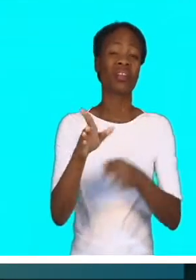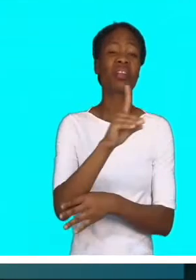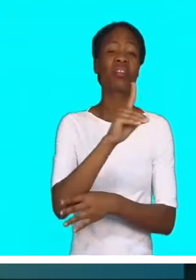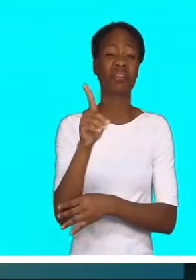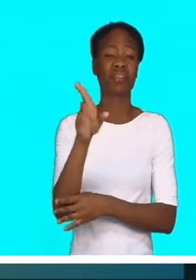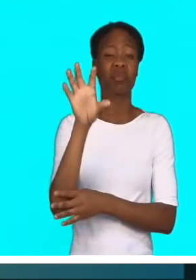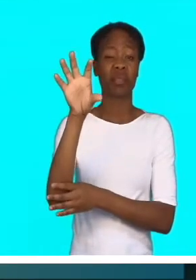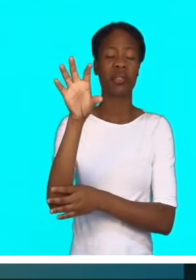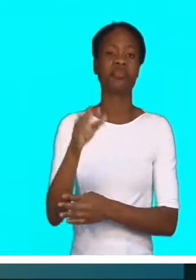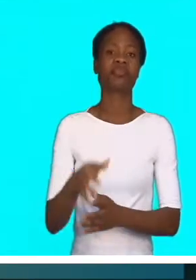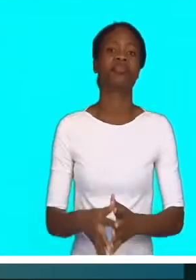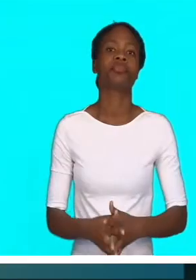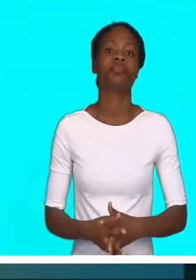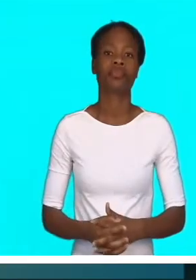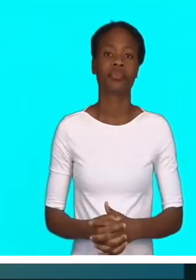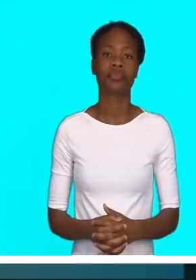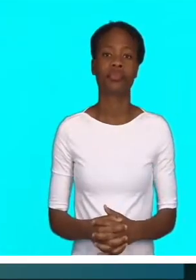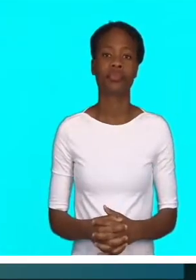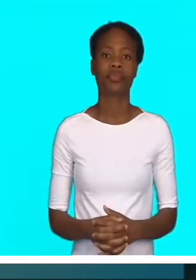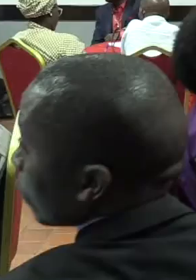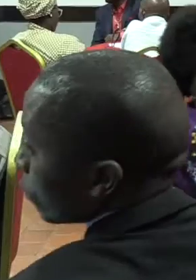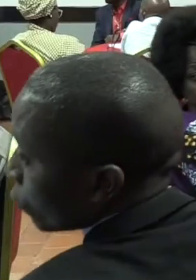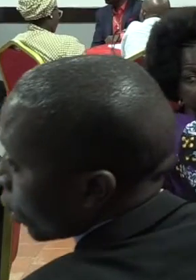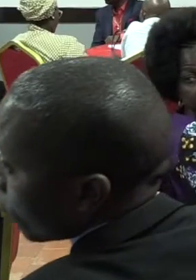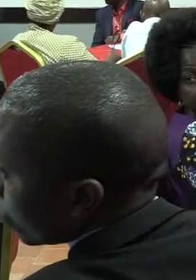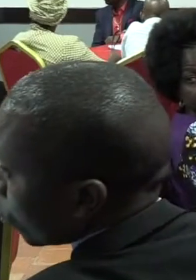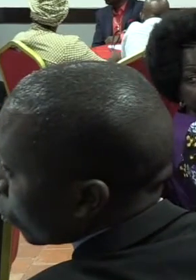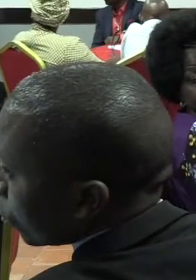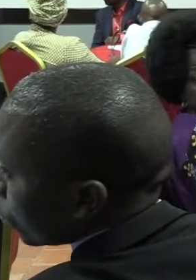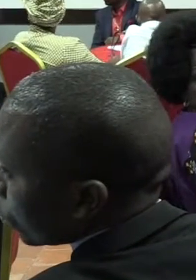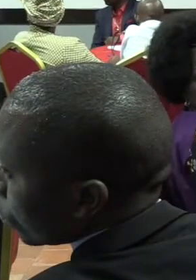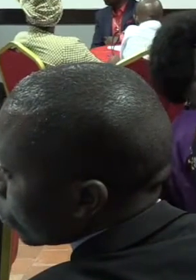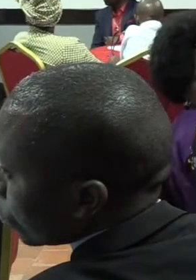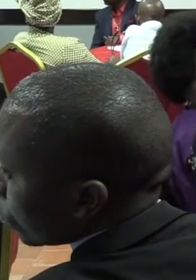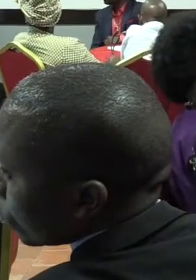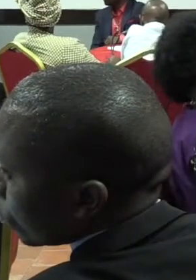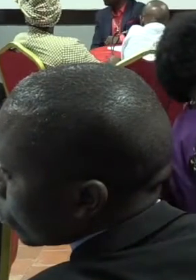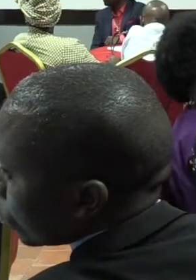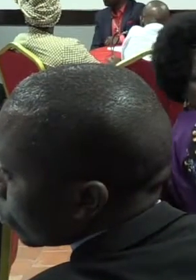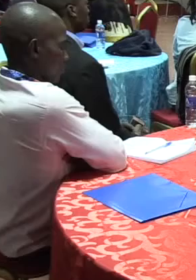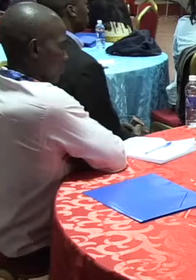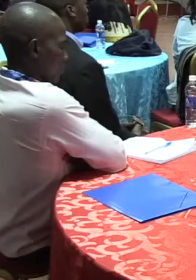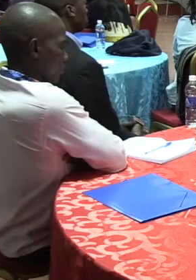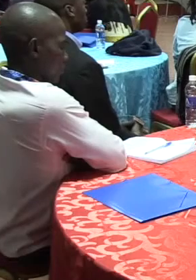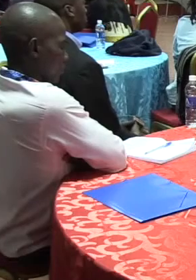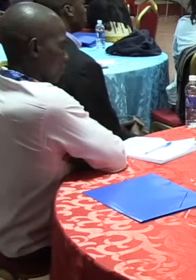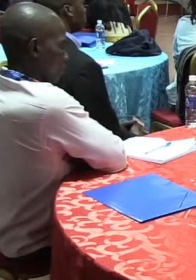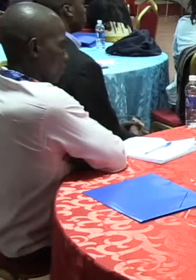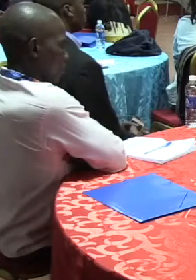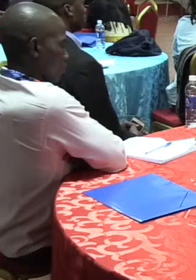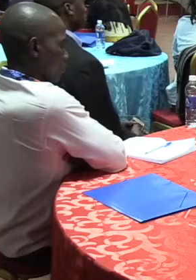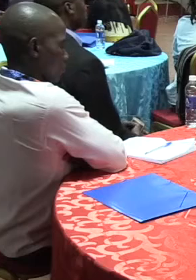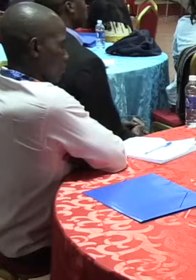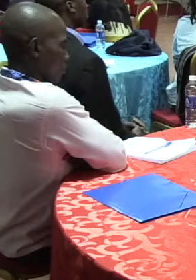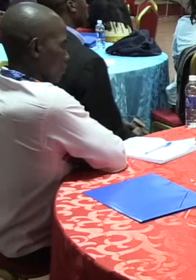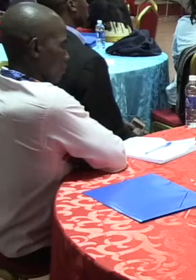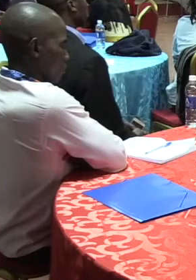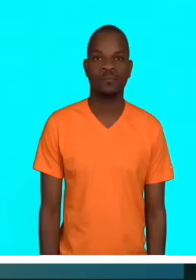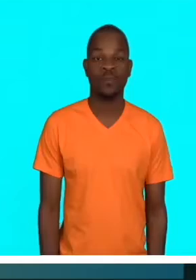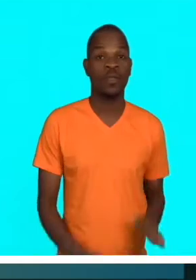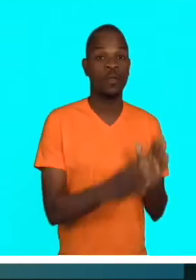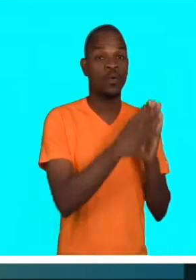Associações de Pessoas com Deficiência, a tarefa de produzir um relatório sobre o atual estágio da pessoa com deficiência